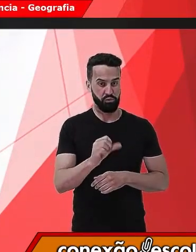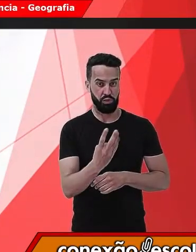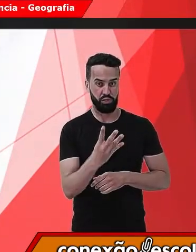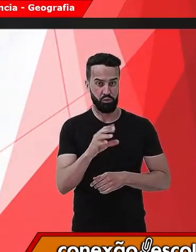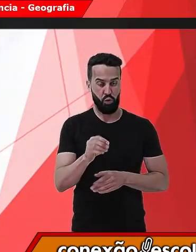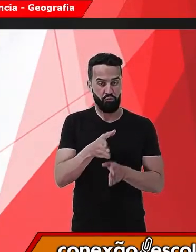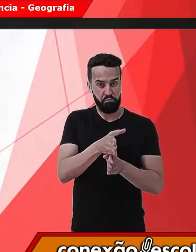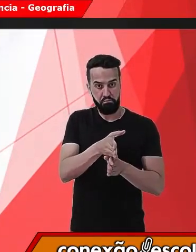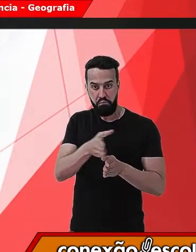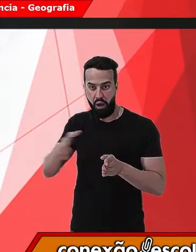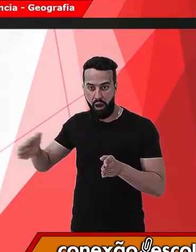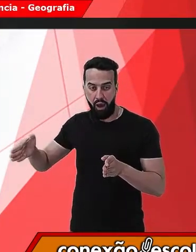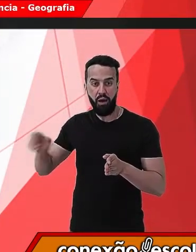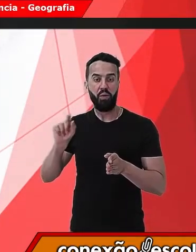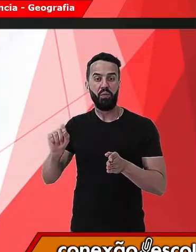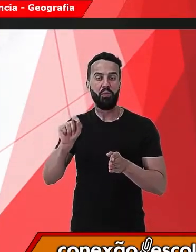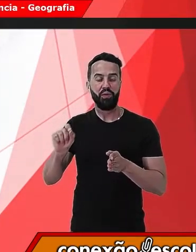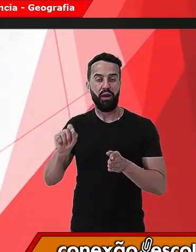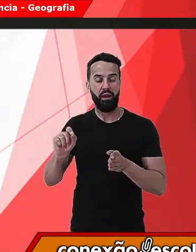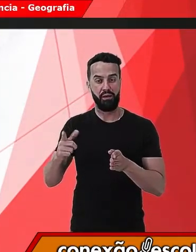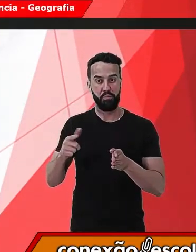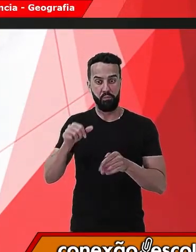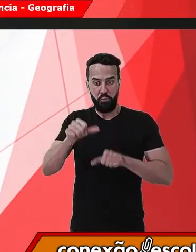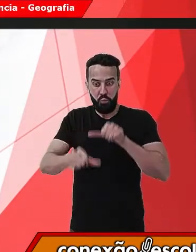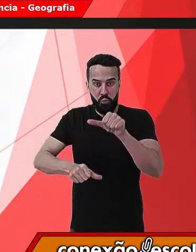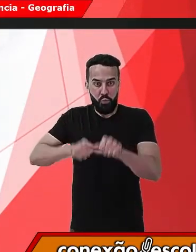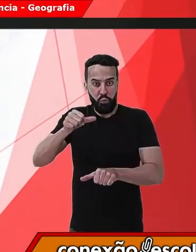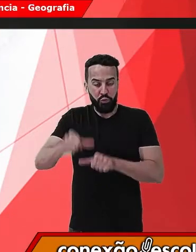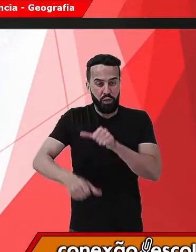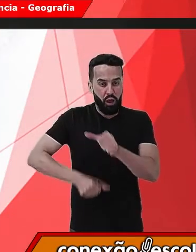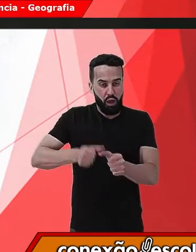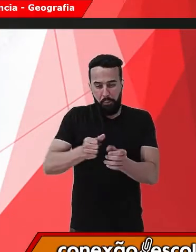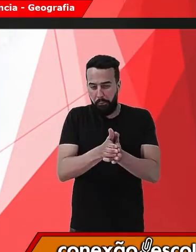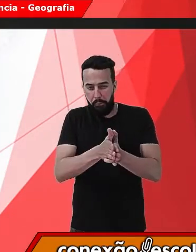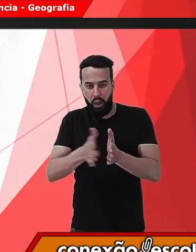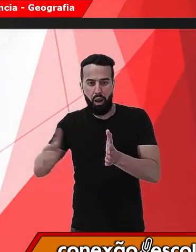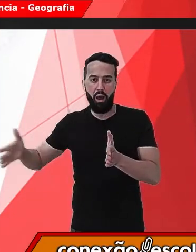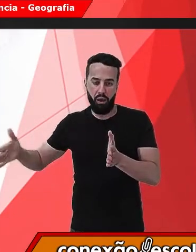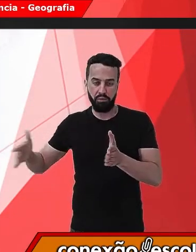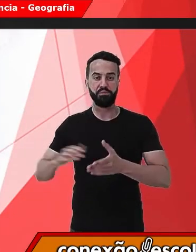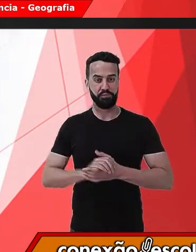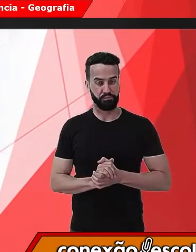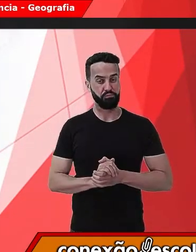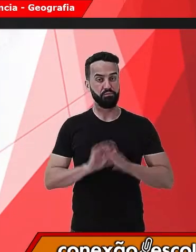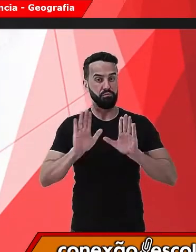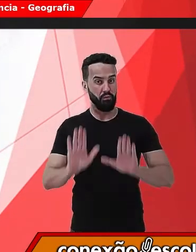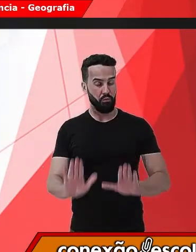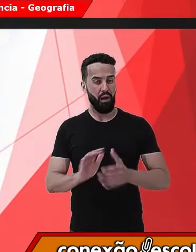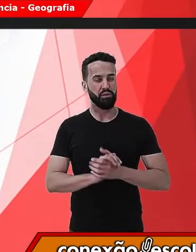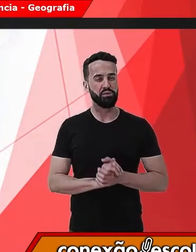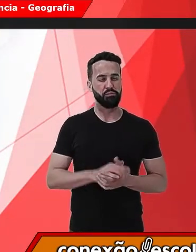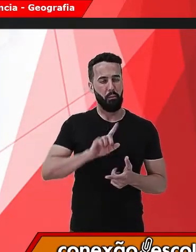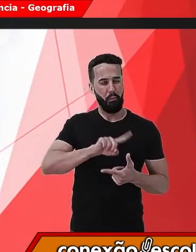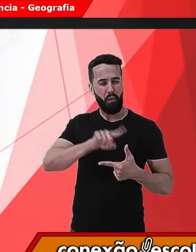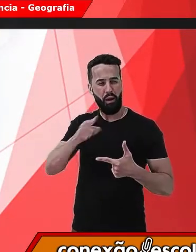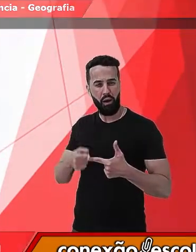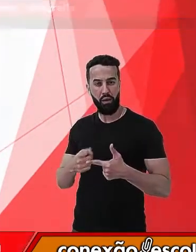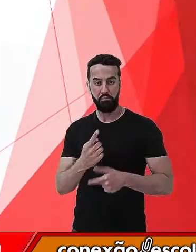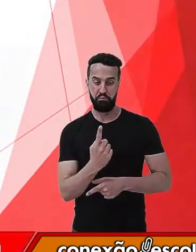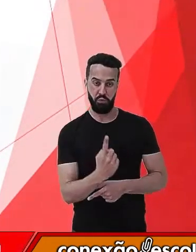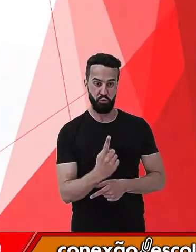de desenvolvimento humano chinês não acompanha a sua forte economia, né? Amigão, mas será que